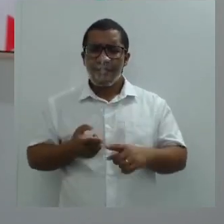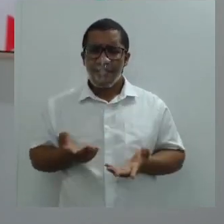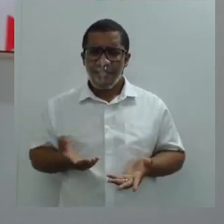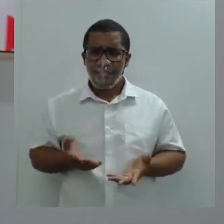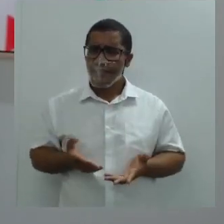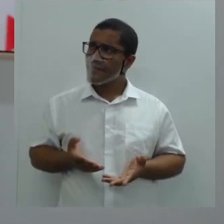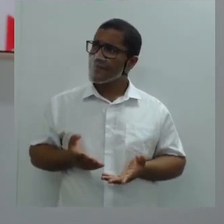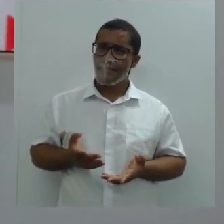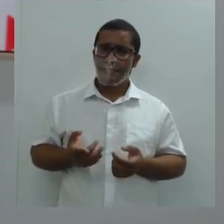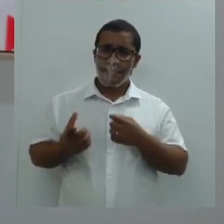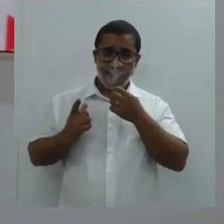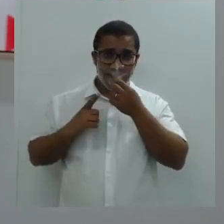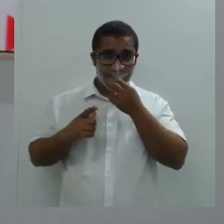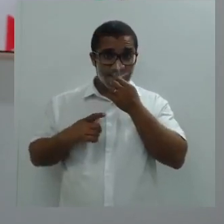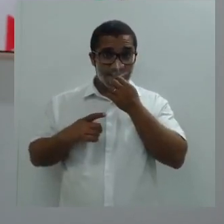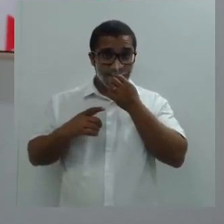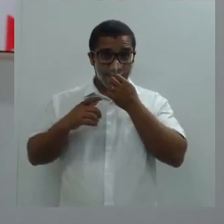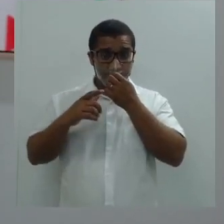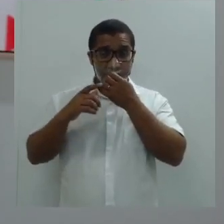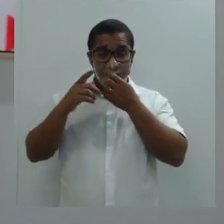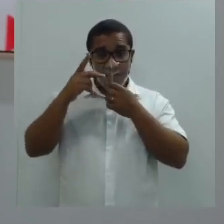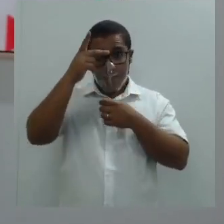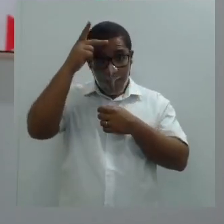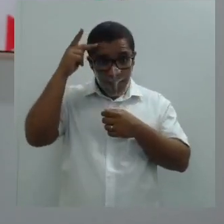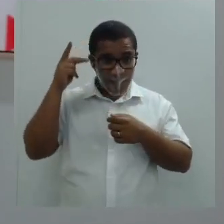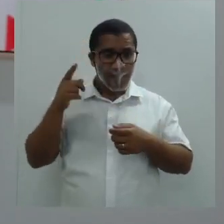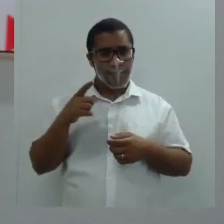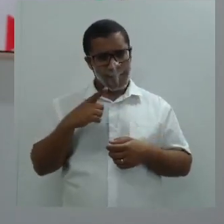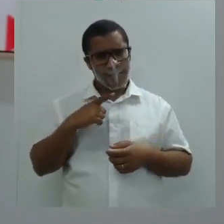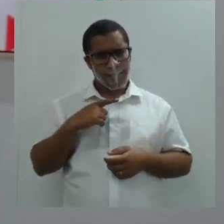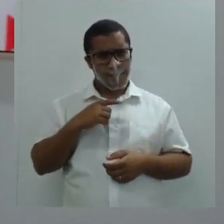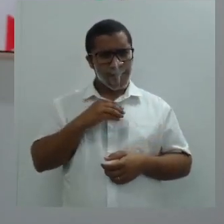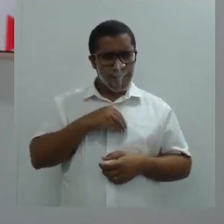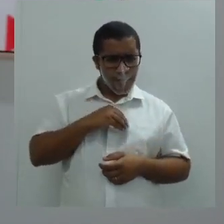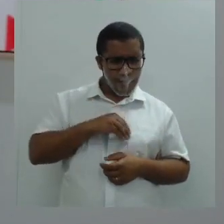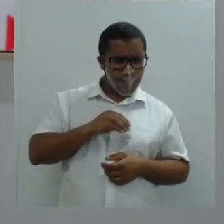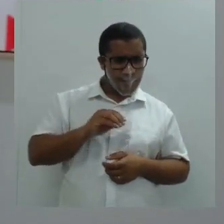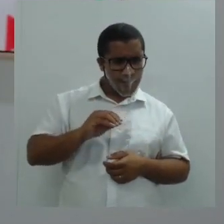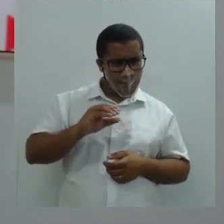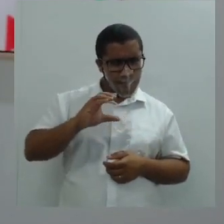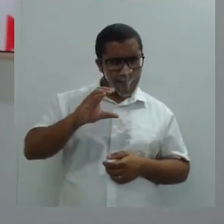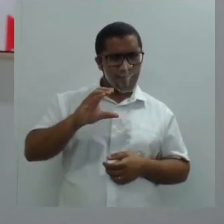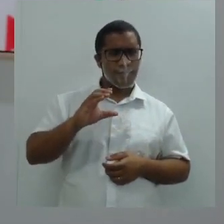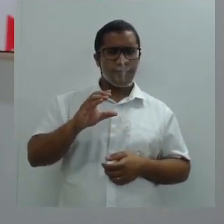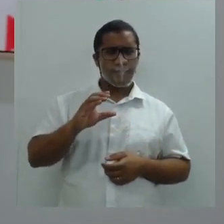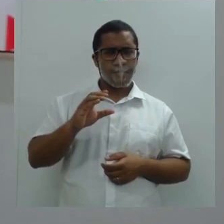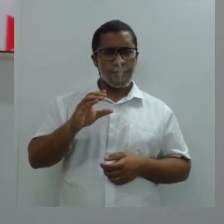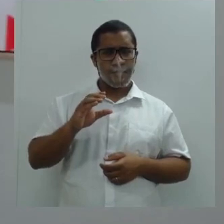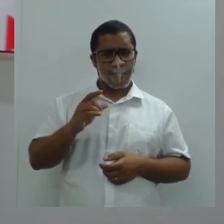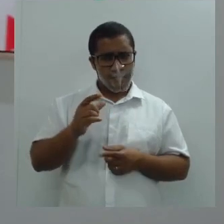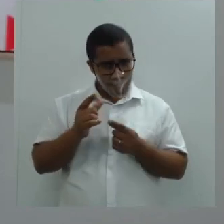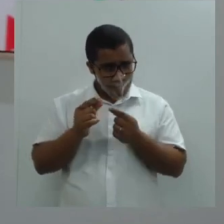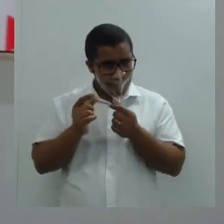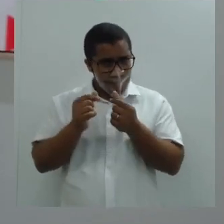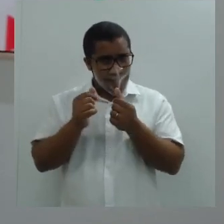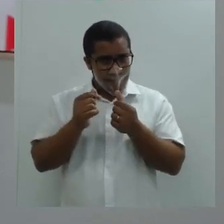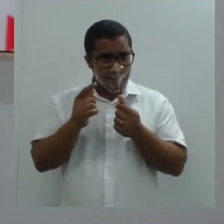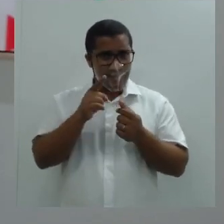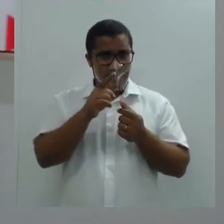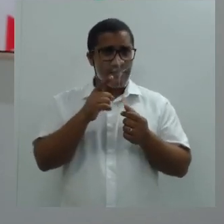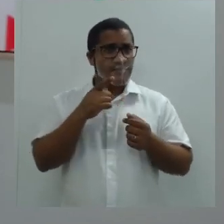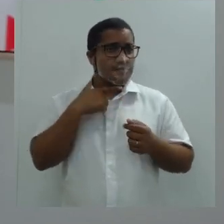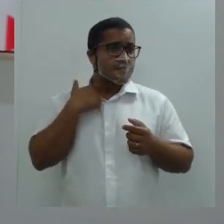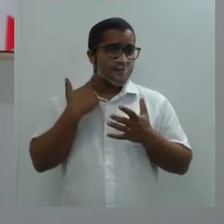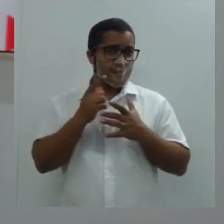Porque justamente essas pessoas que têm um poder aquisitivo maior, elas vão justamente fazer isso aí, não